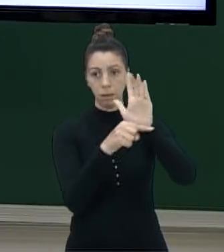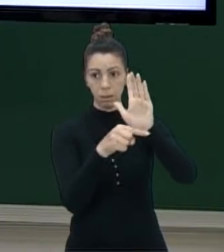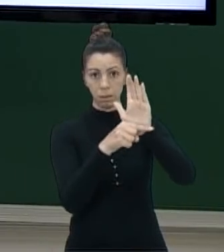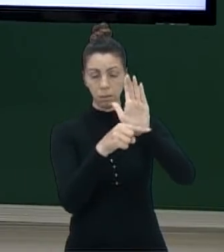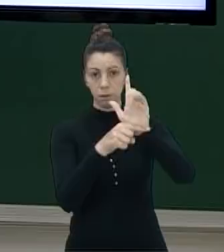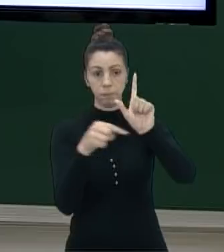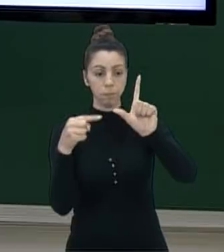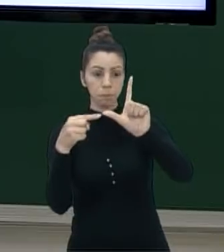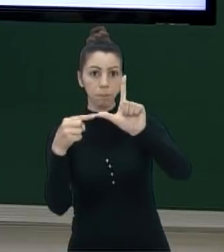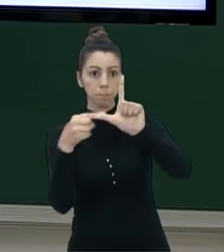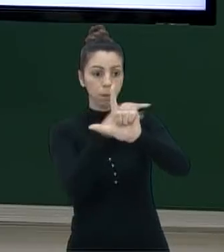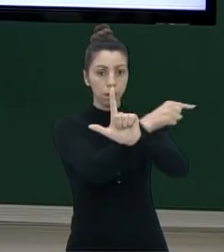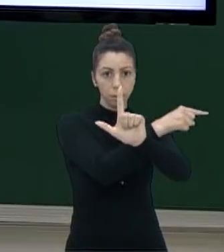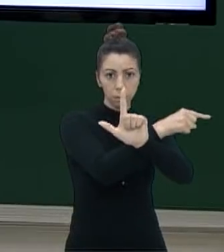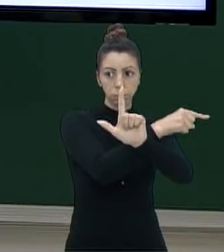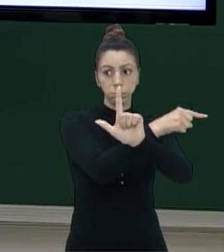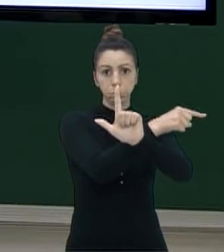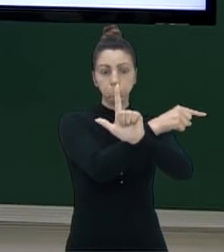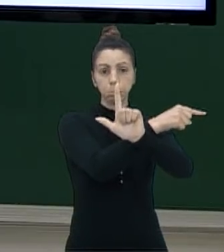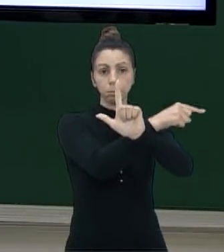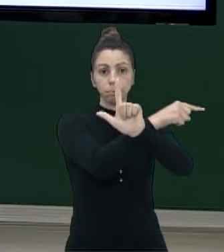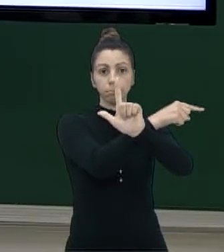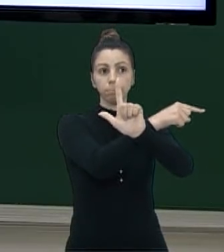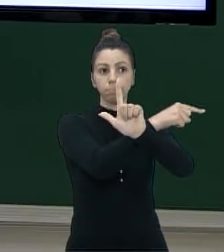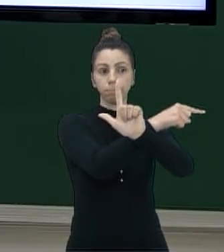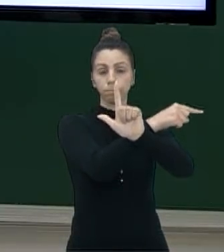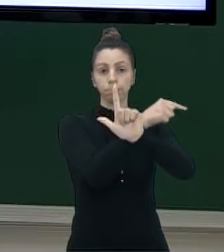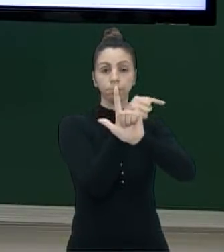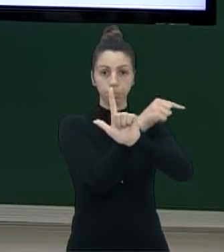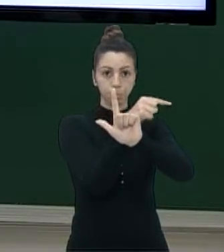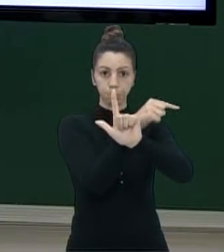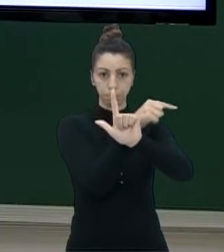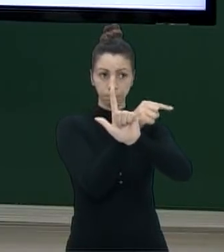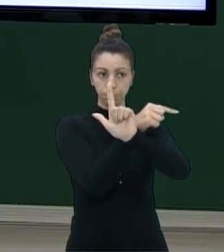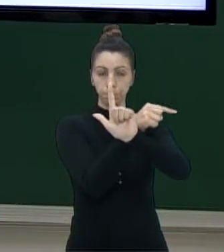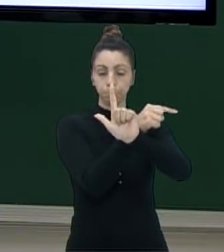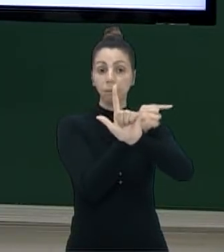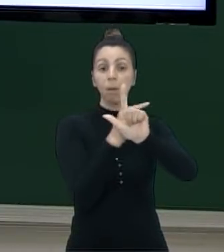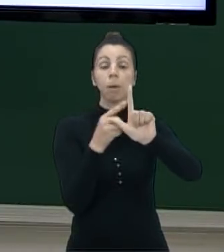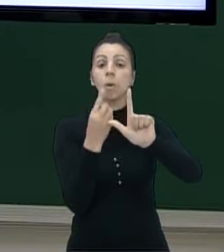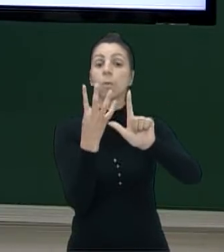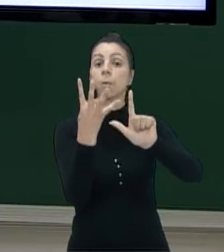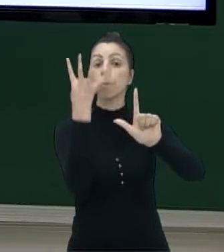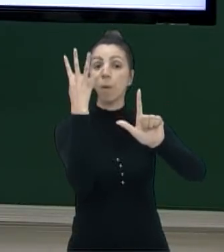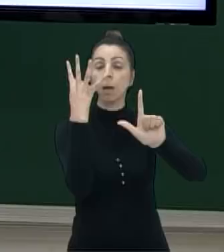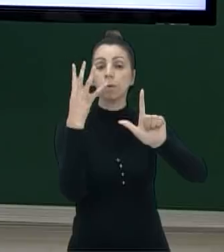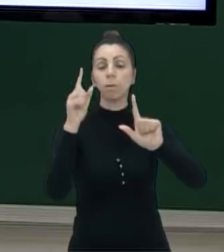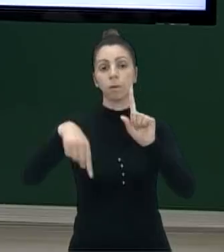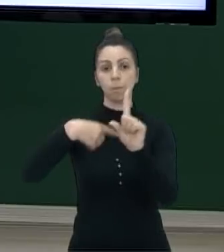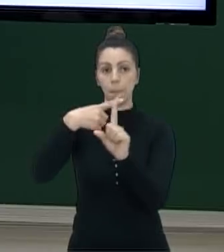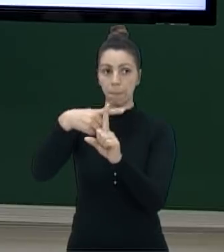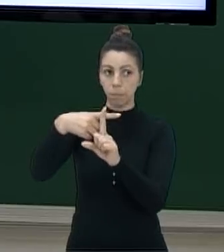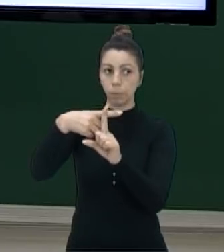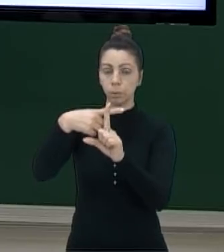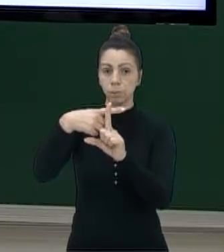estar do lado da origem, só que do lado negativo, e o 4, que é o positivo.